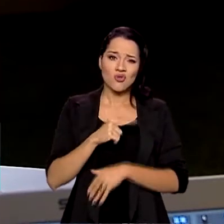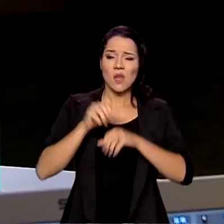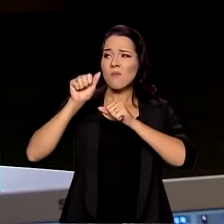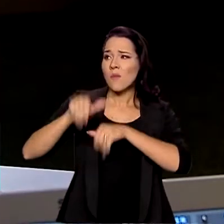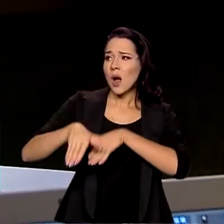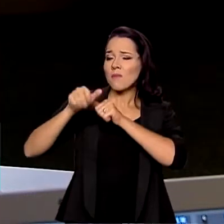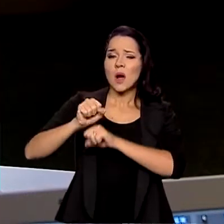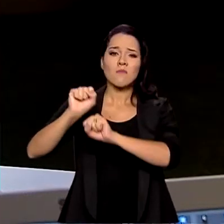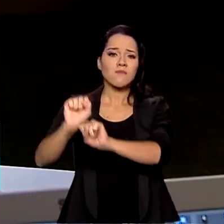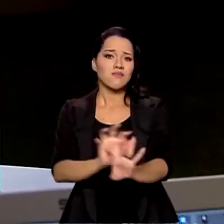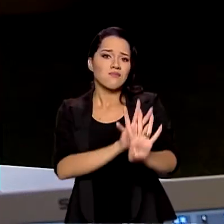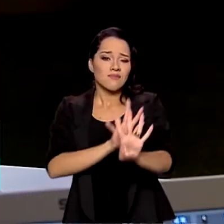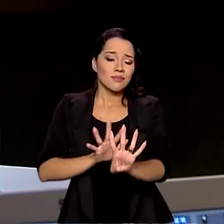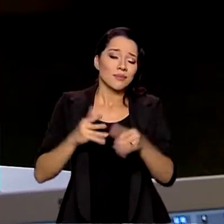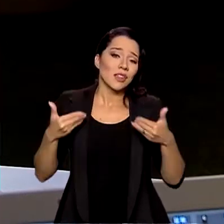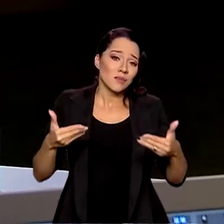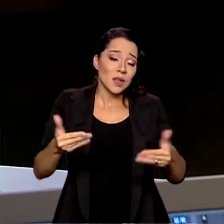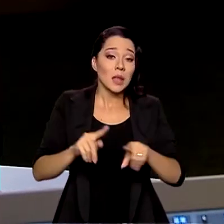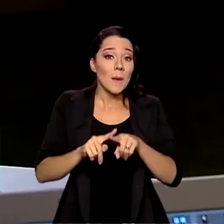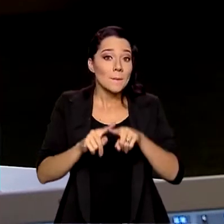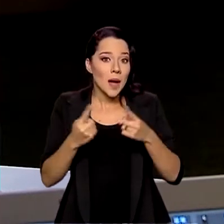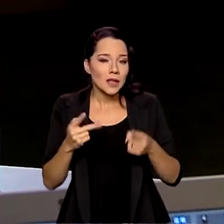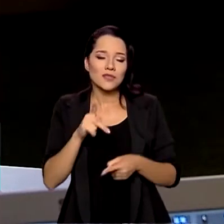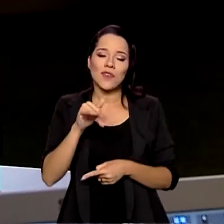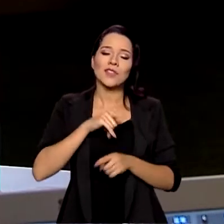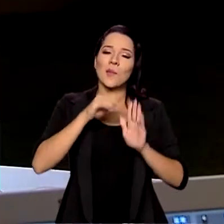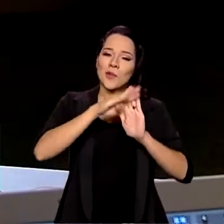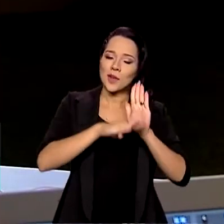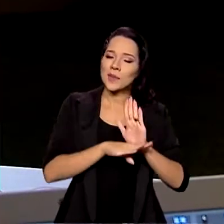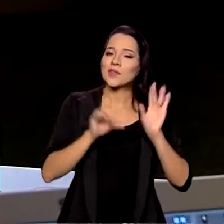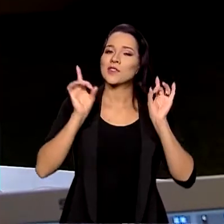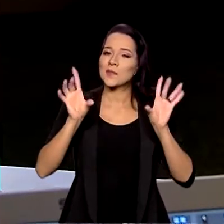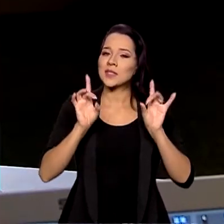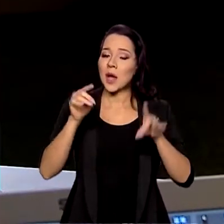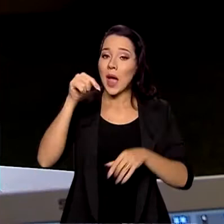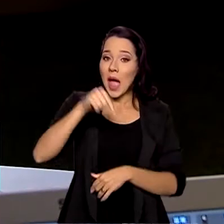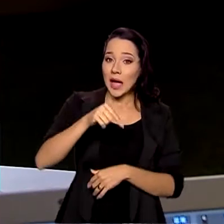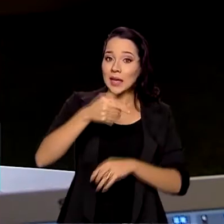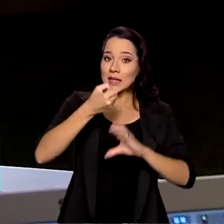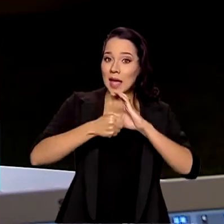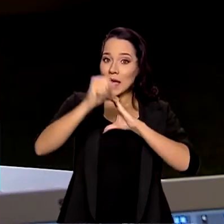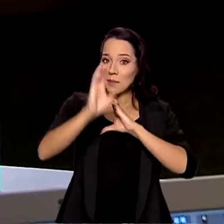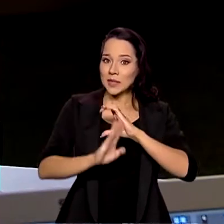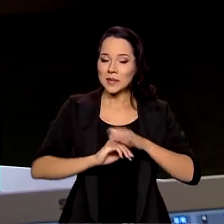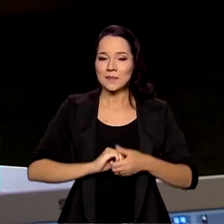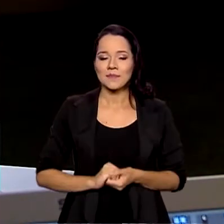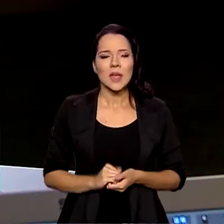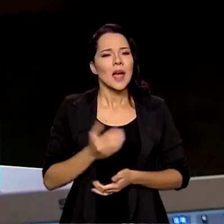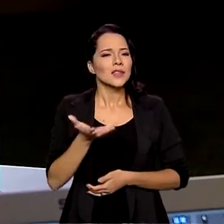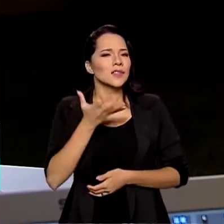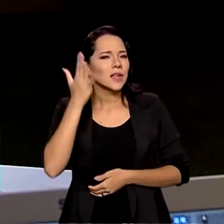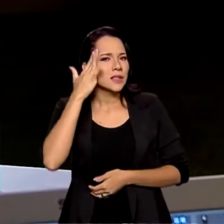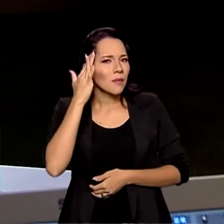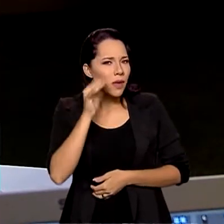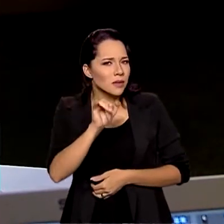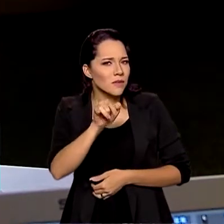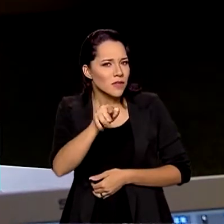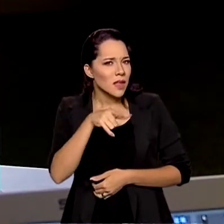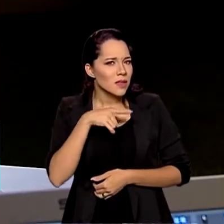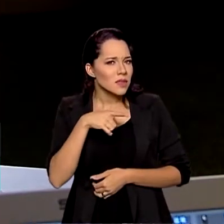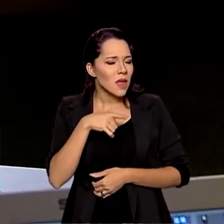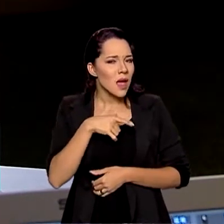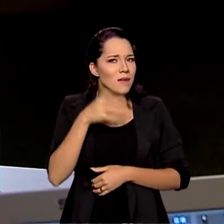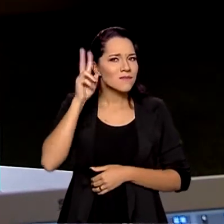desfile tradicional na Esplanada. Mas mesmo assim, vai ter uma programação especial aqui nos veículos da EBC. E aí a gente quer saber se você tem